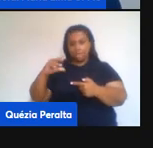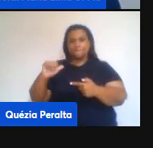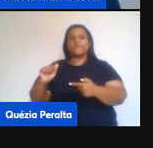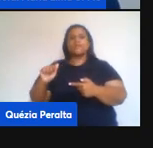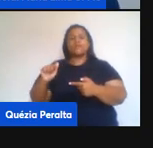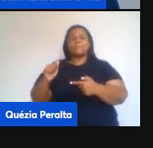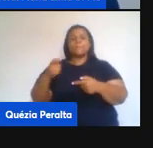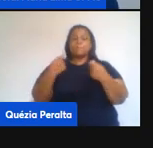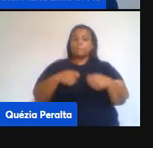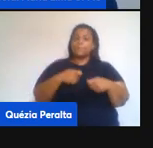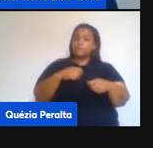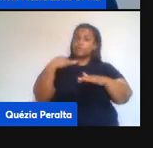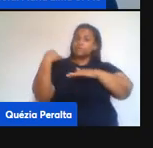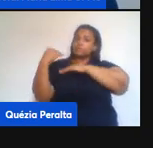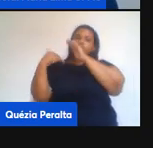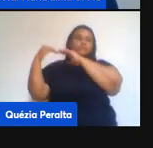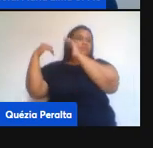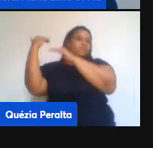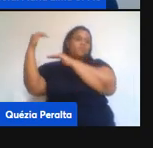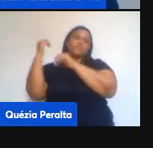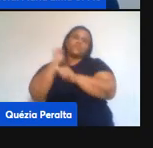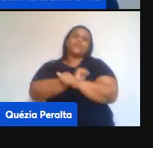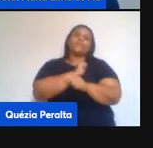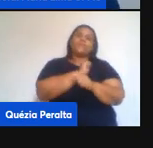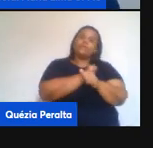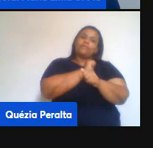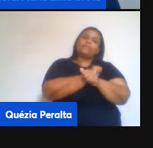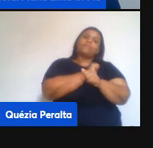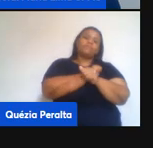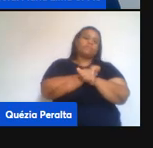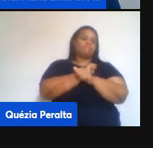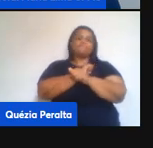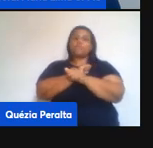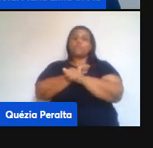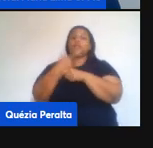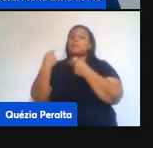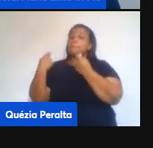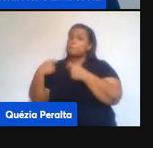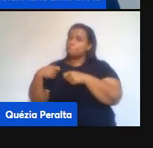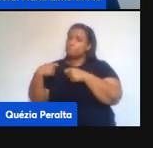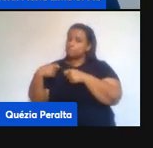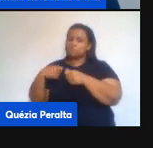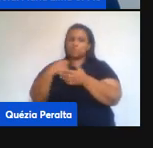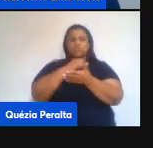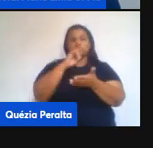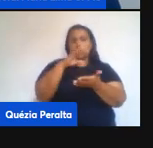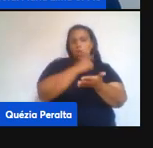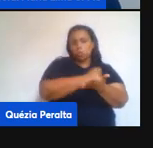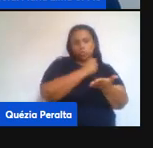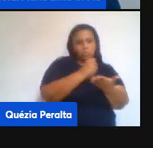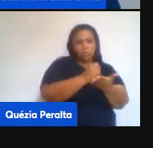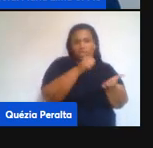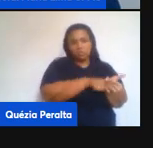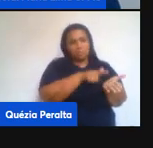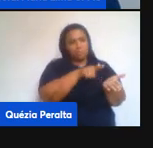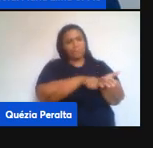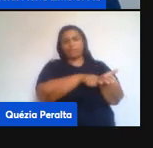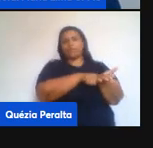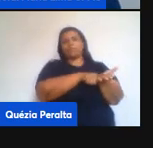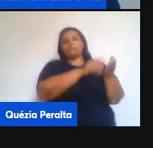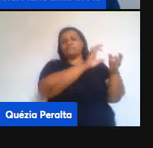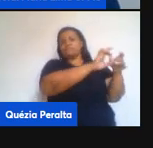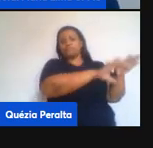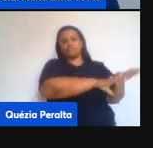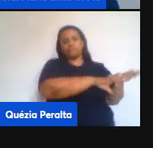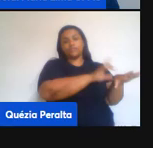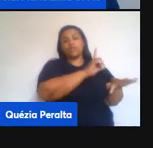para ser revisado, né? Ou ele não pode ser tratado meramente como um documento. um pedaço de papel onde eu registro algumas ideias.